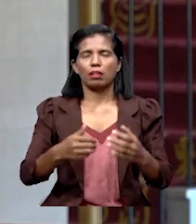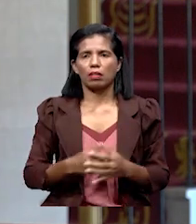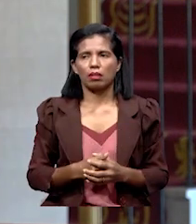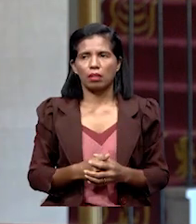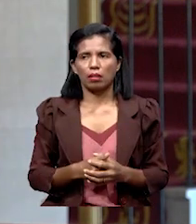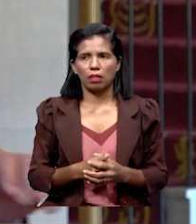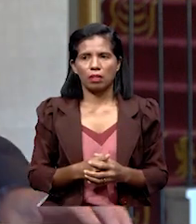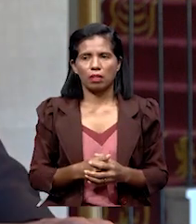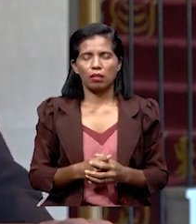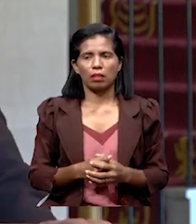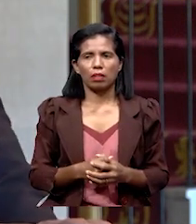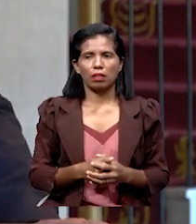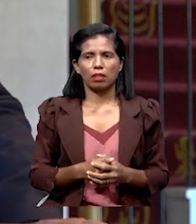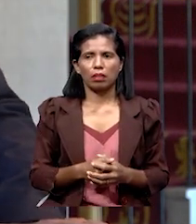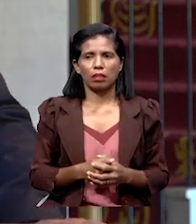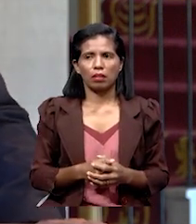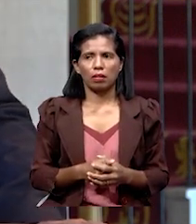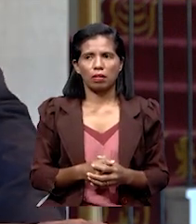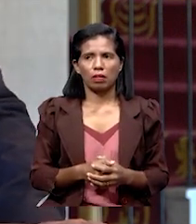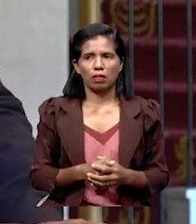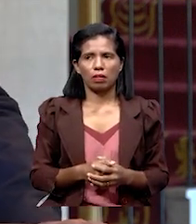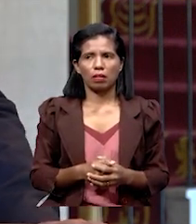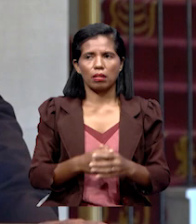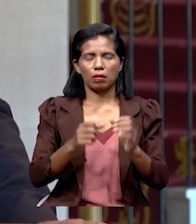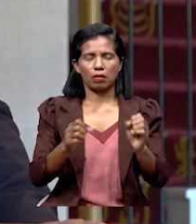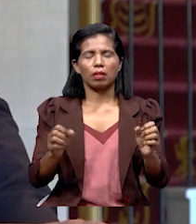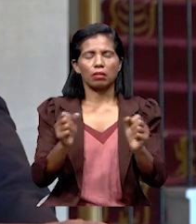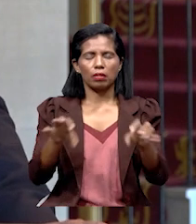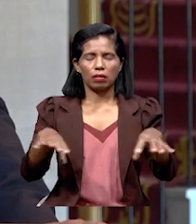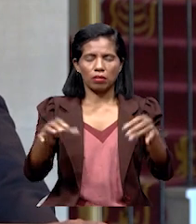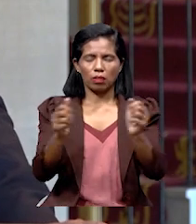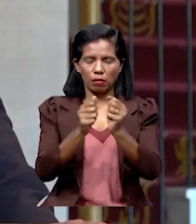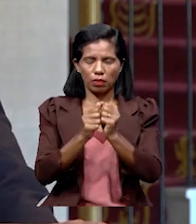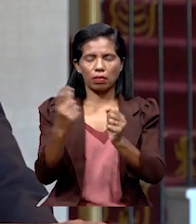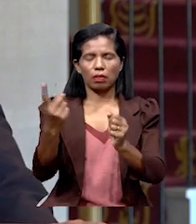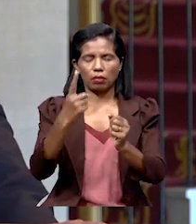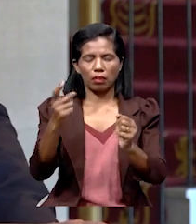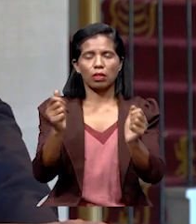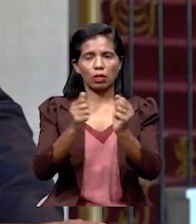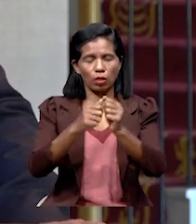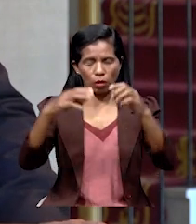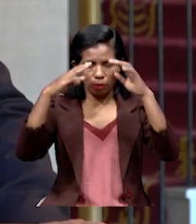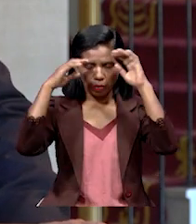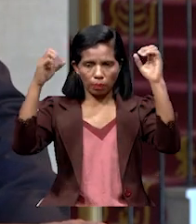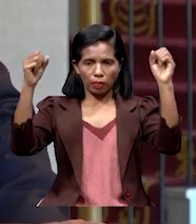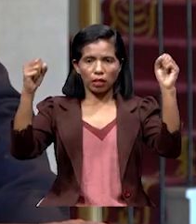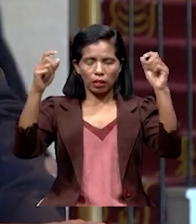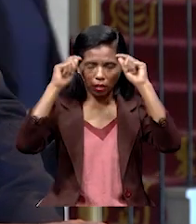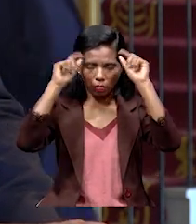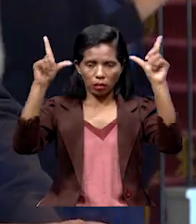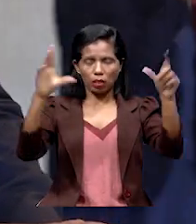de nos referirmos à excelente relação que existe entre Portugal e Timor-Leste, que